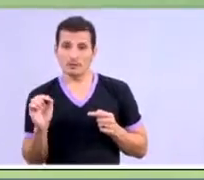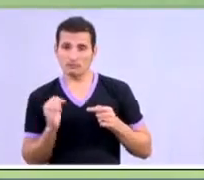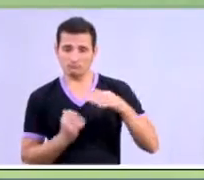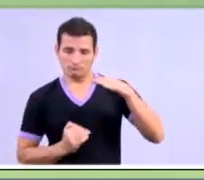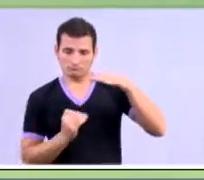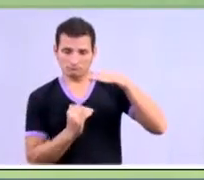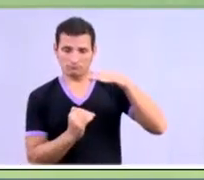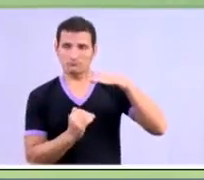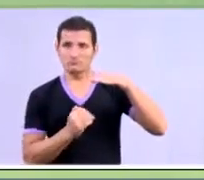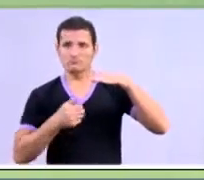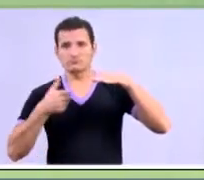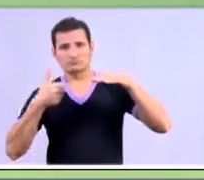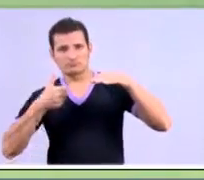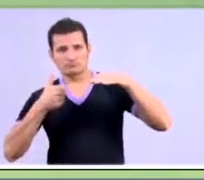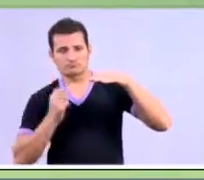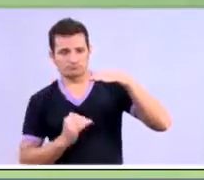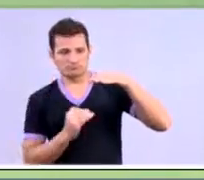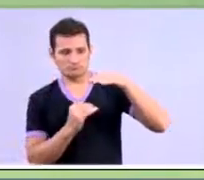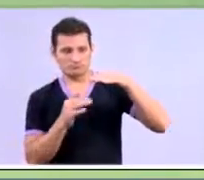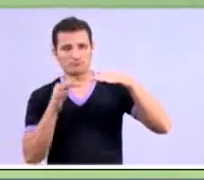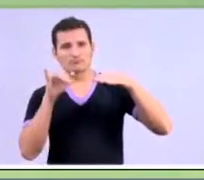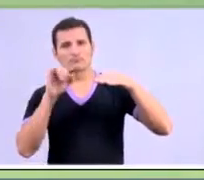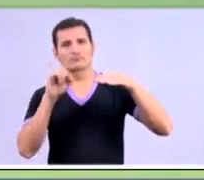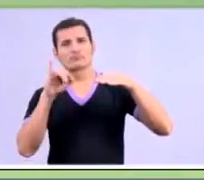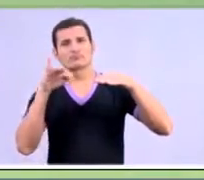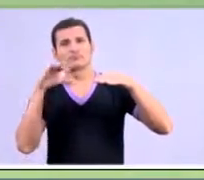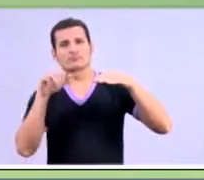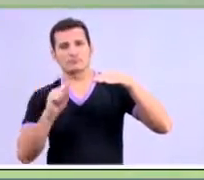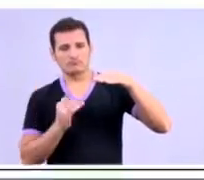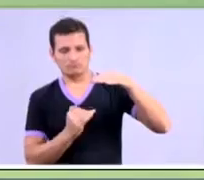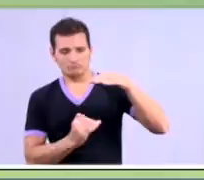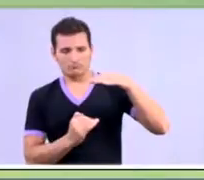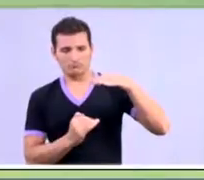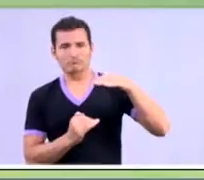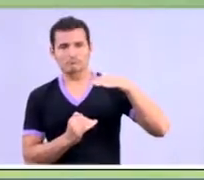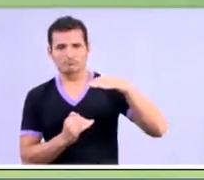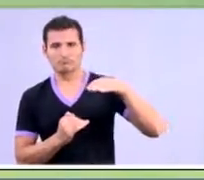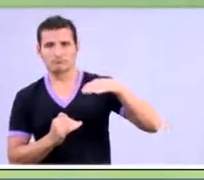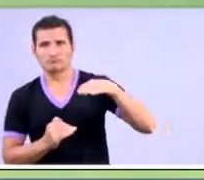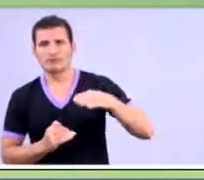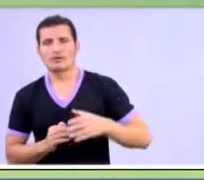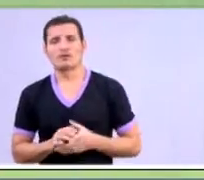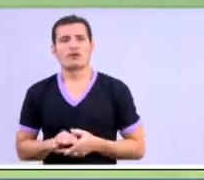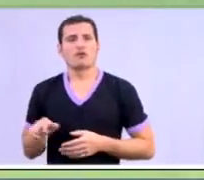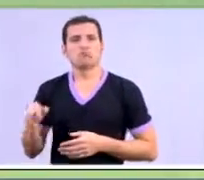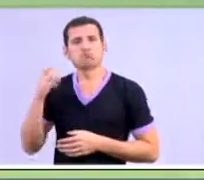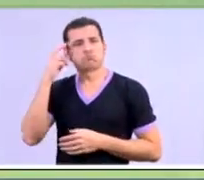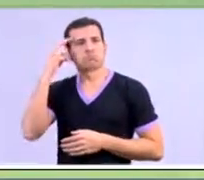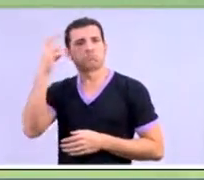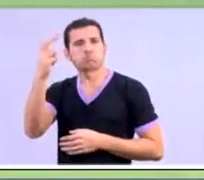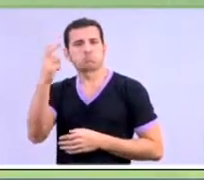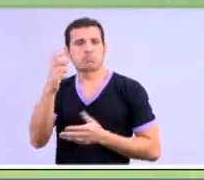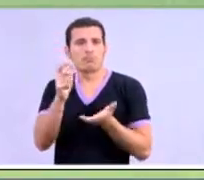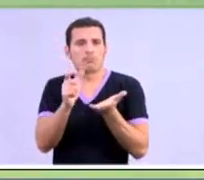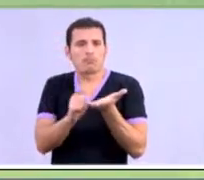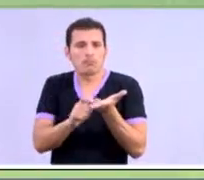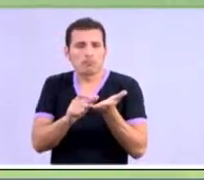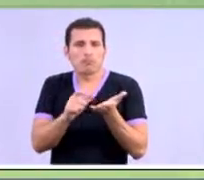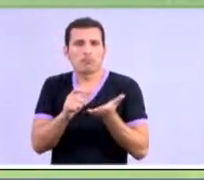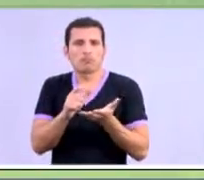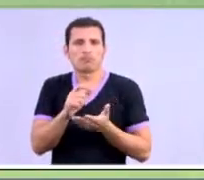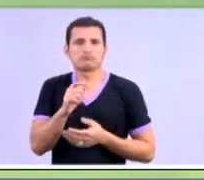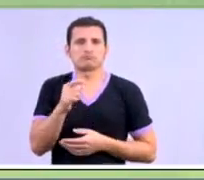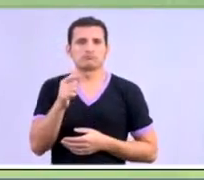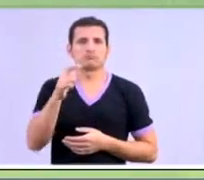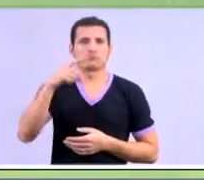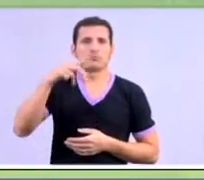modelo OSI, ele atua na camada física. Então ele é um repetidor de sinal, ele não tem uma inteligência, um processamento. Por mais que a topologia